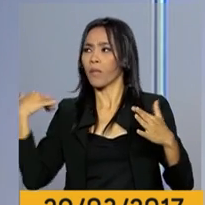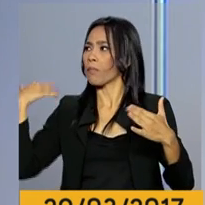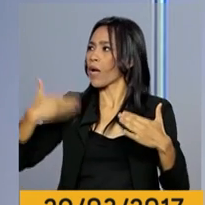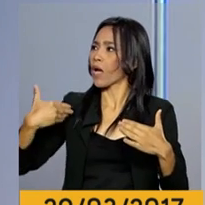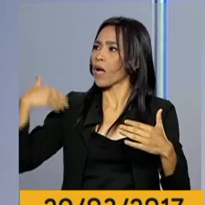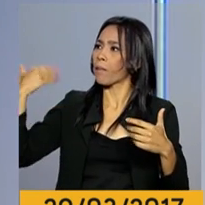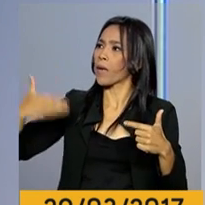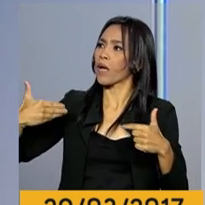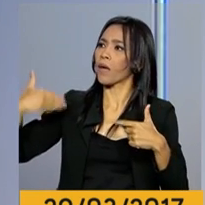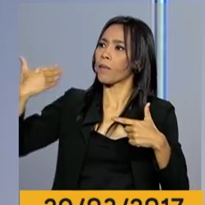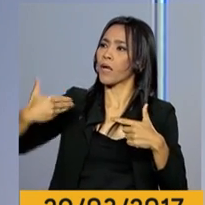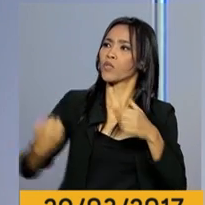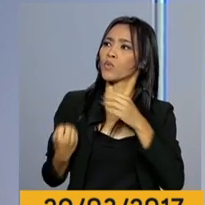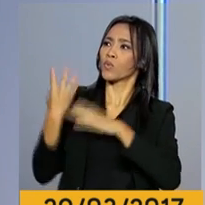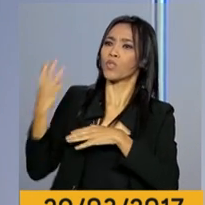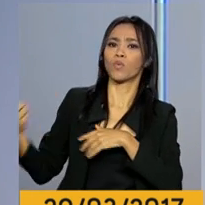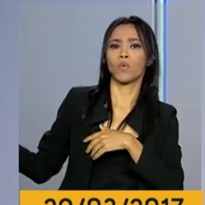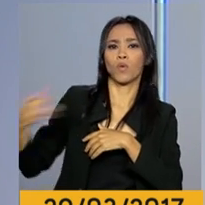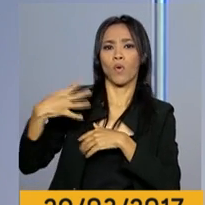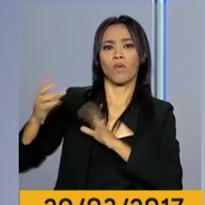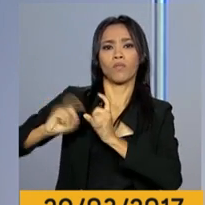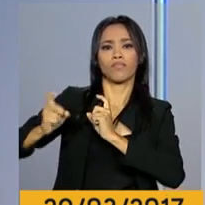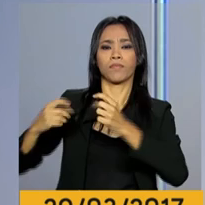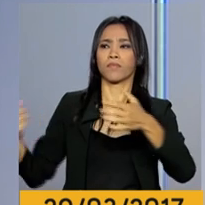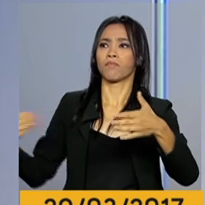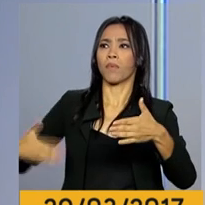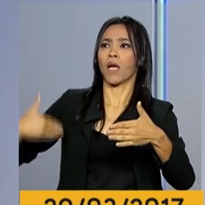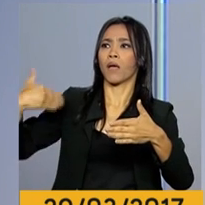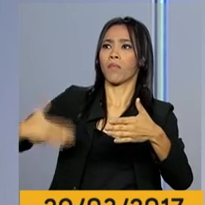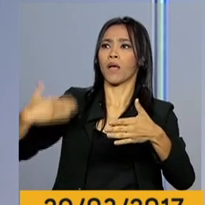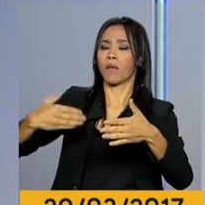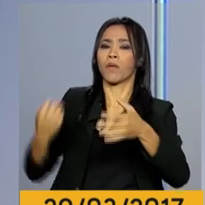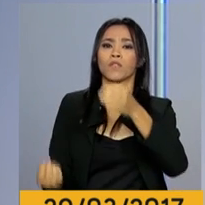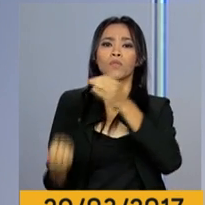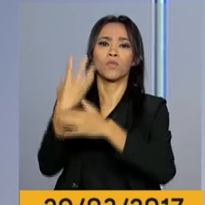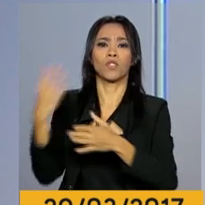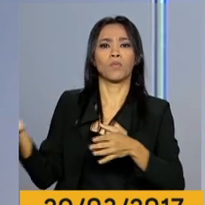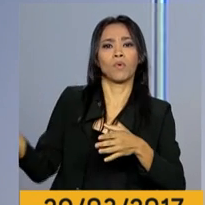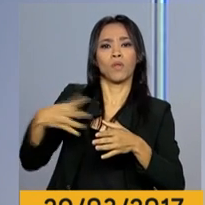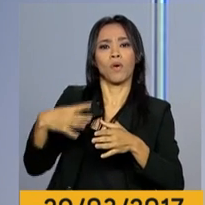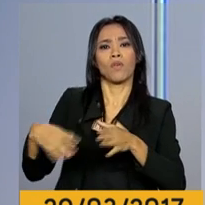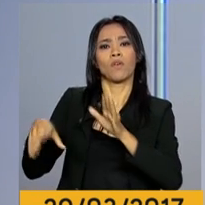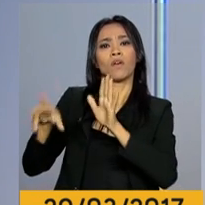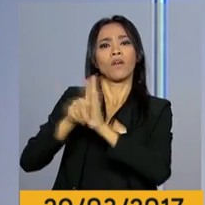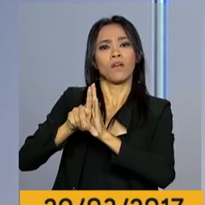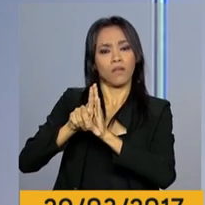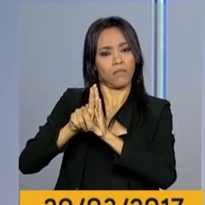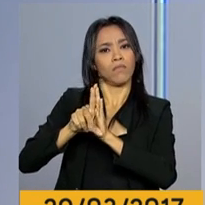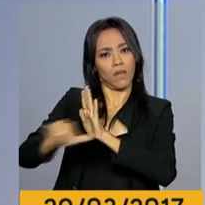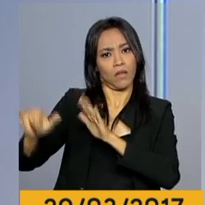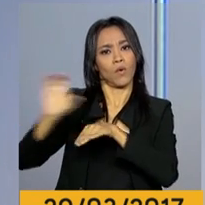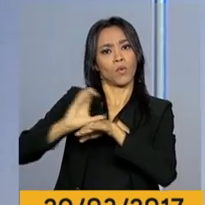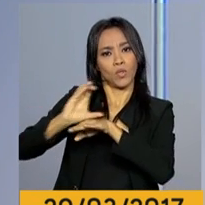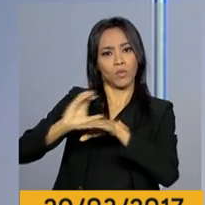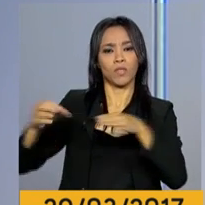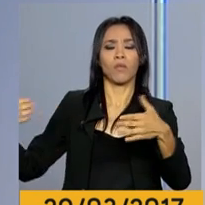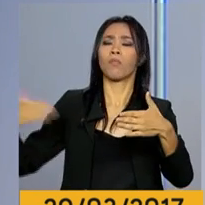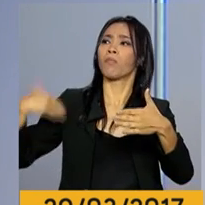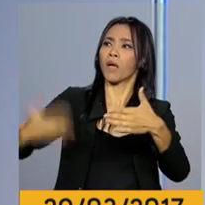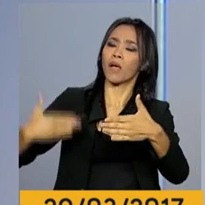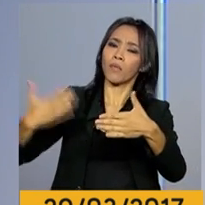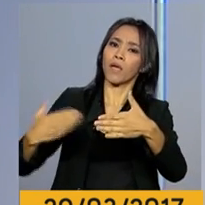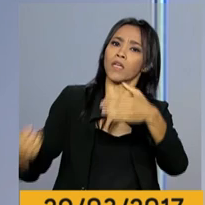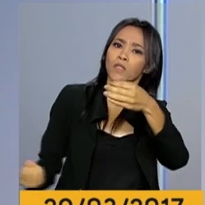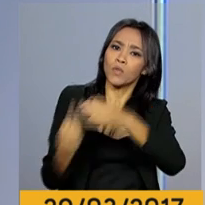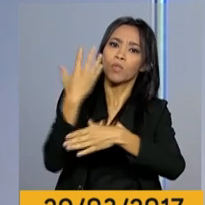relatar surgir um novo estado que surgia uma nova constituição e é interessante que nos períodos